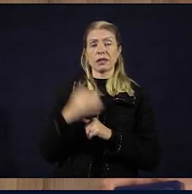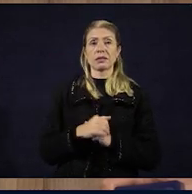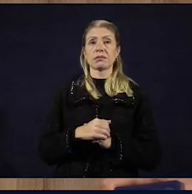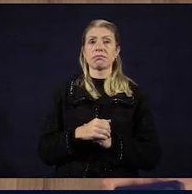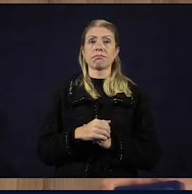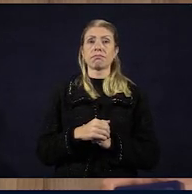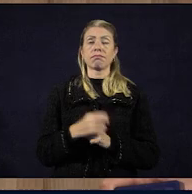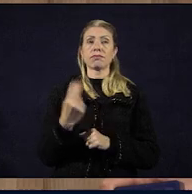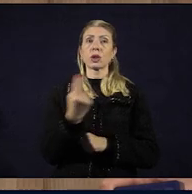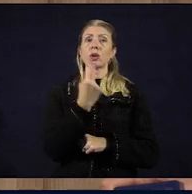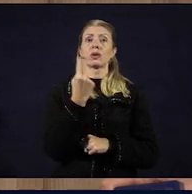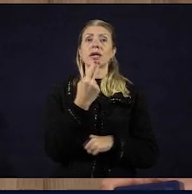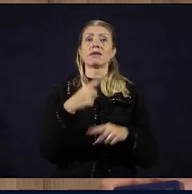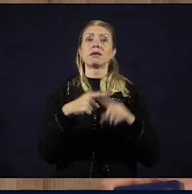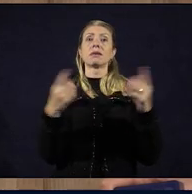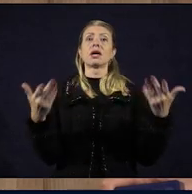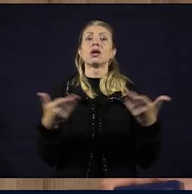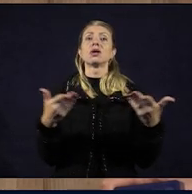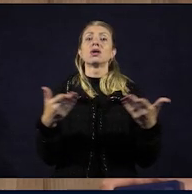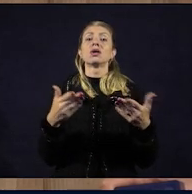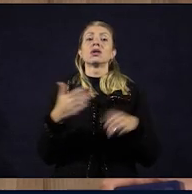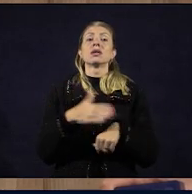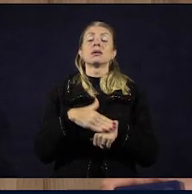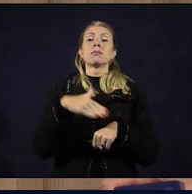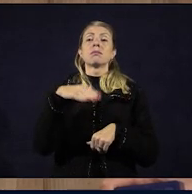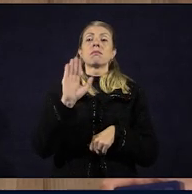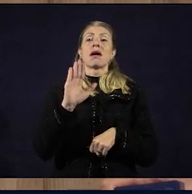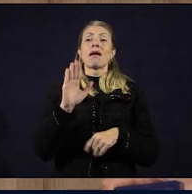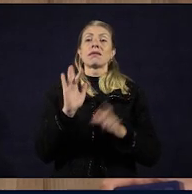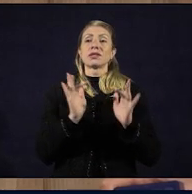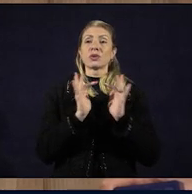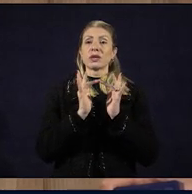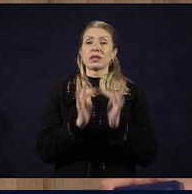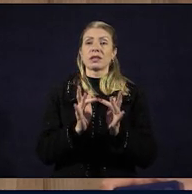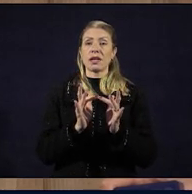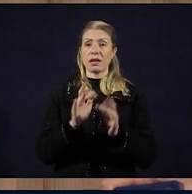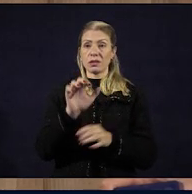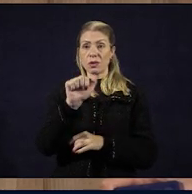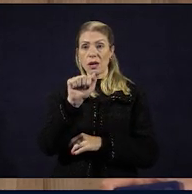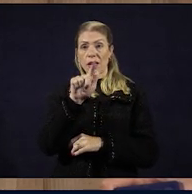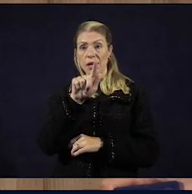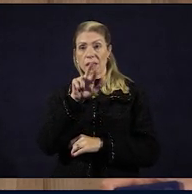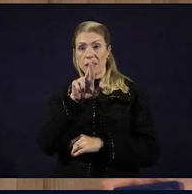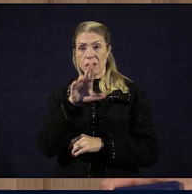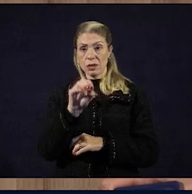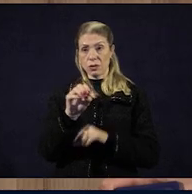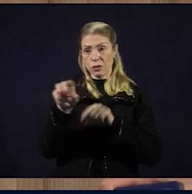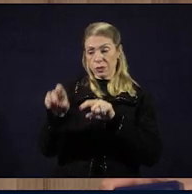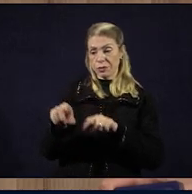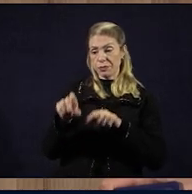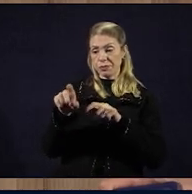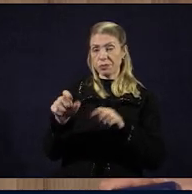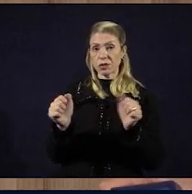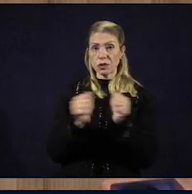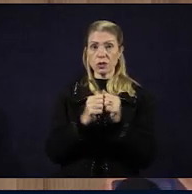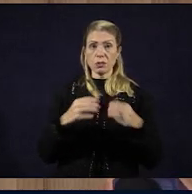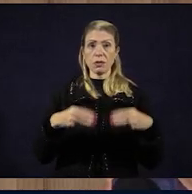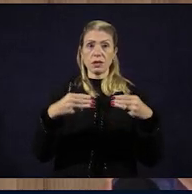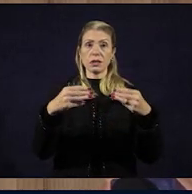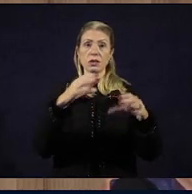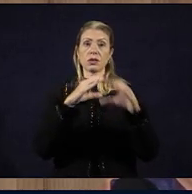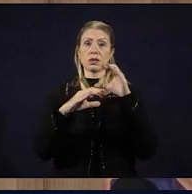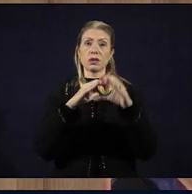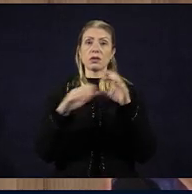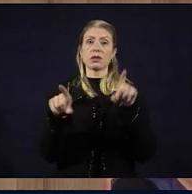cabia e hoje estamos cada vez mais conectados o Agro com o ministério das Comunicações com o Ministério